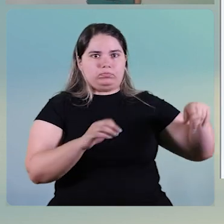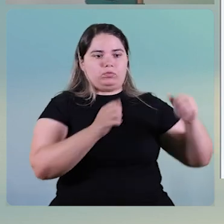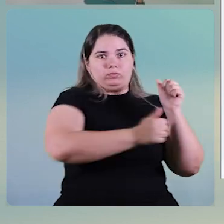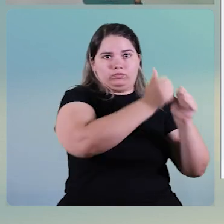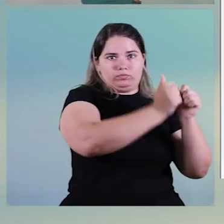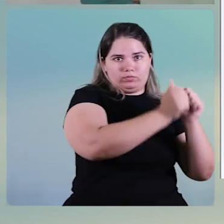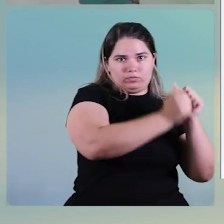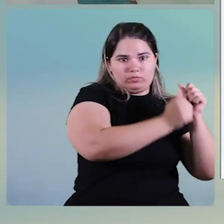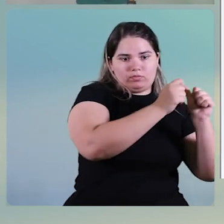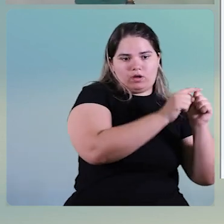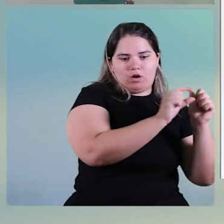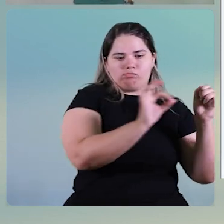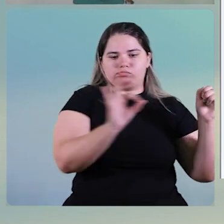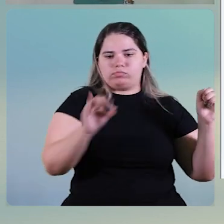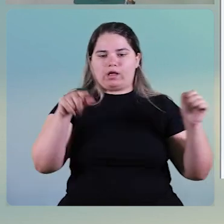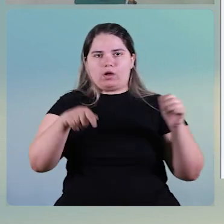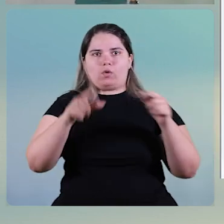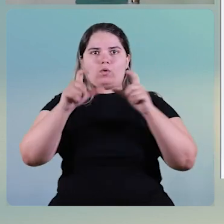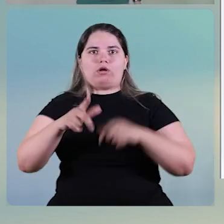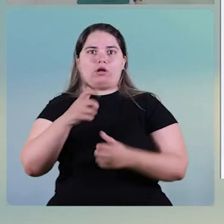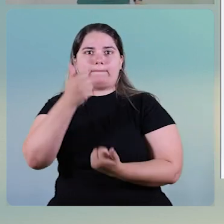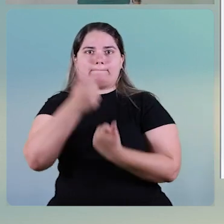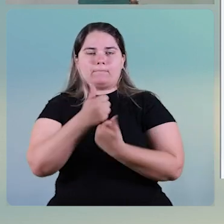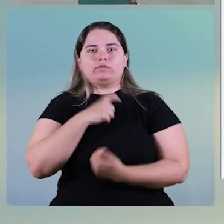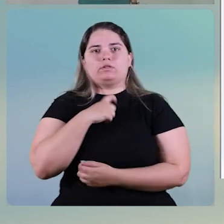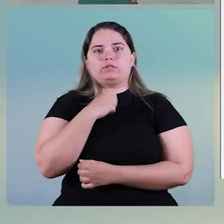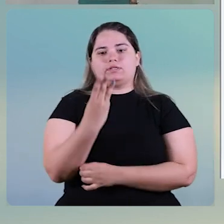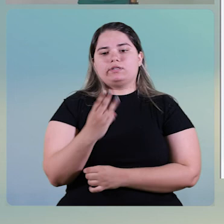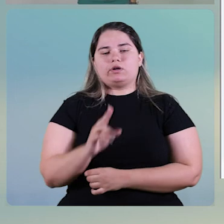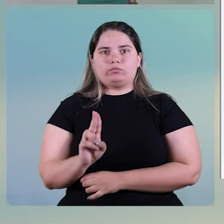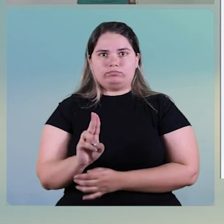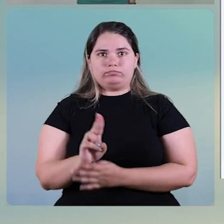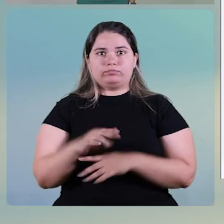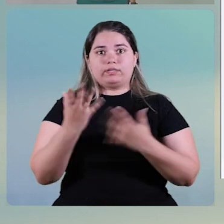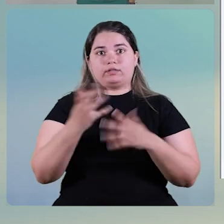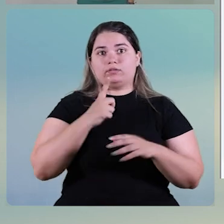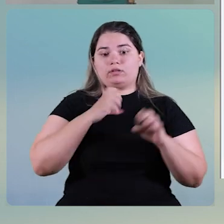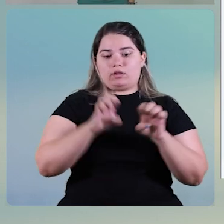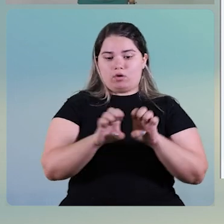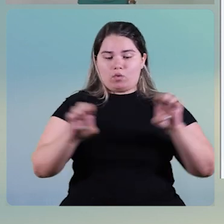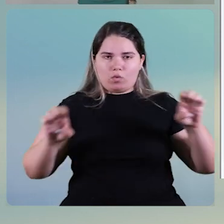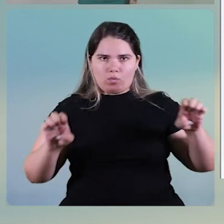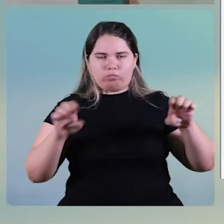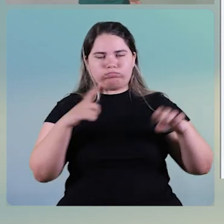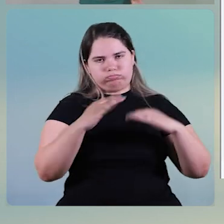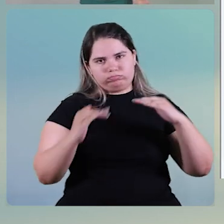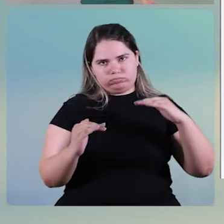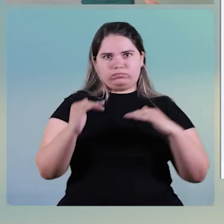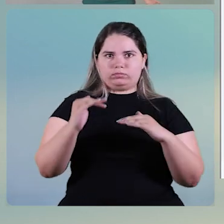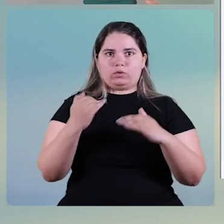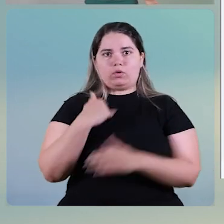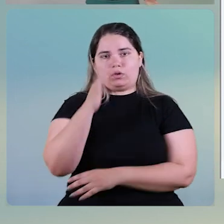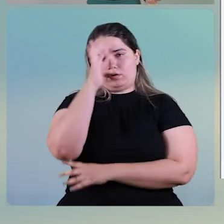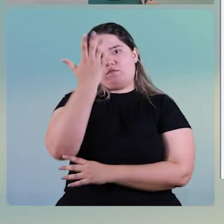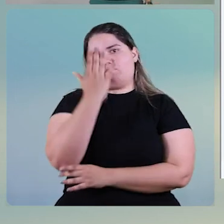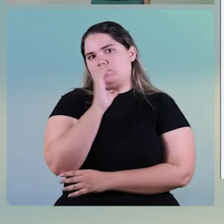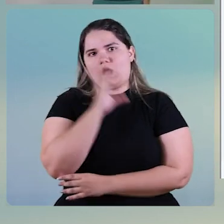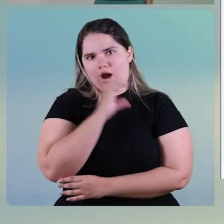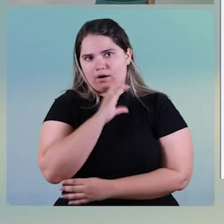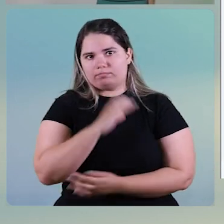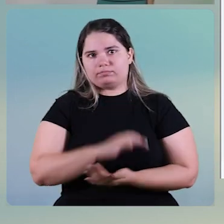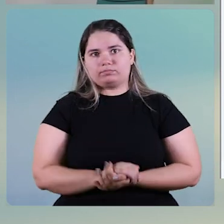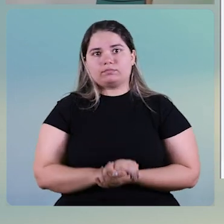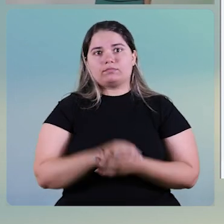que é o arroz, e a posição de apoio tem 3 unidades. E aí você aplicando a equação da condição de equilíbrio, você